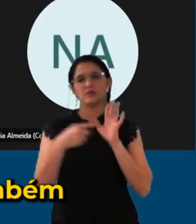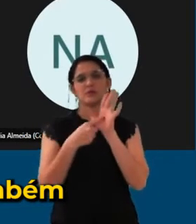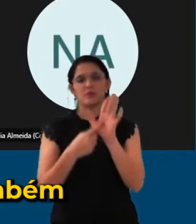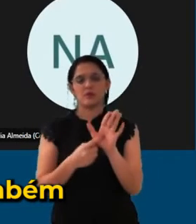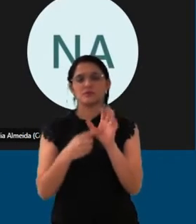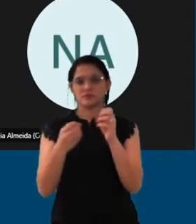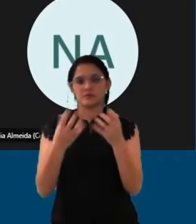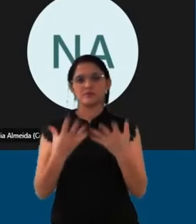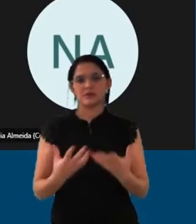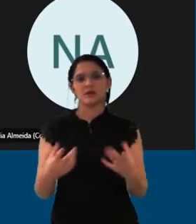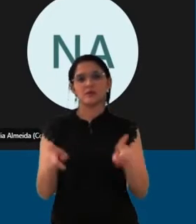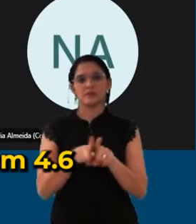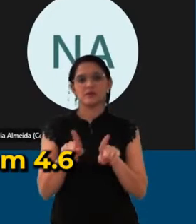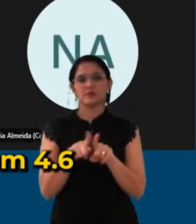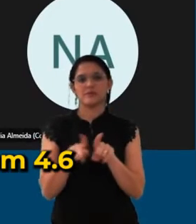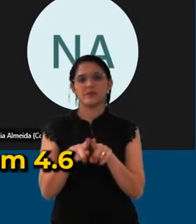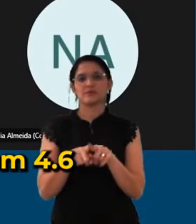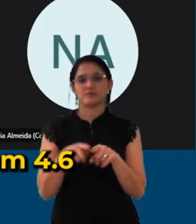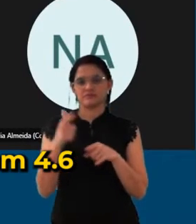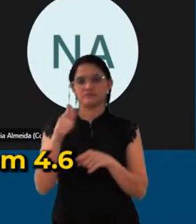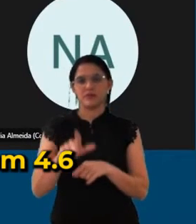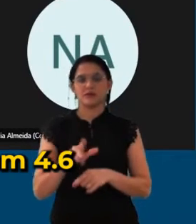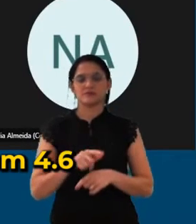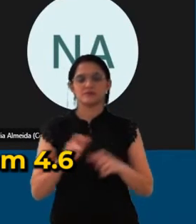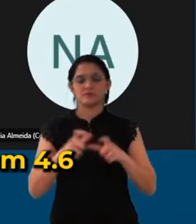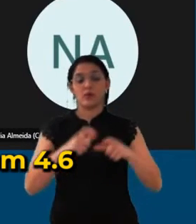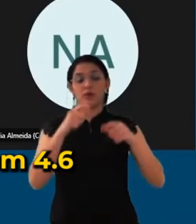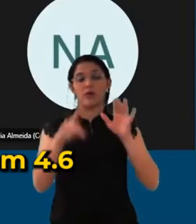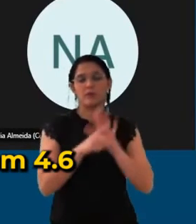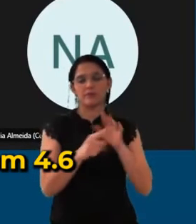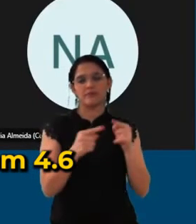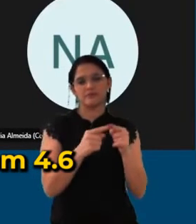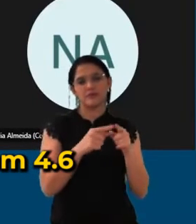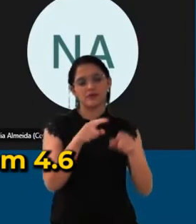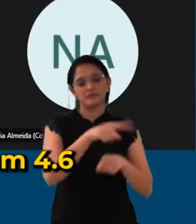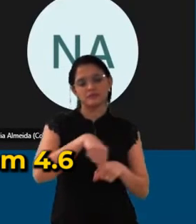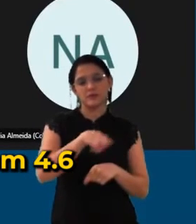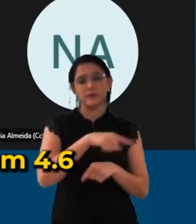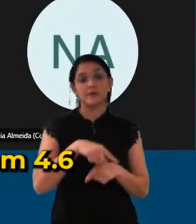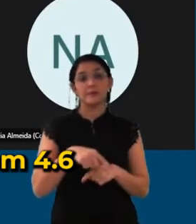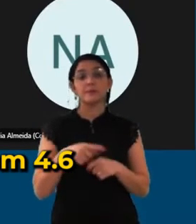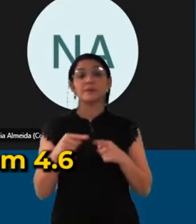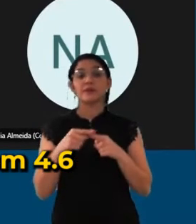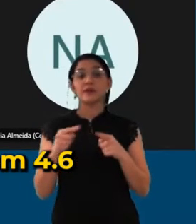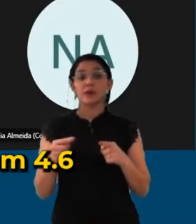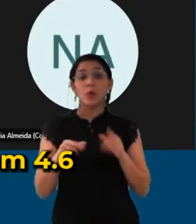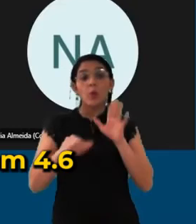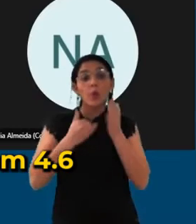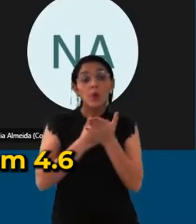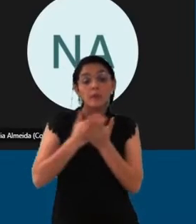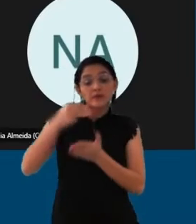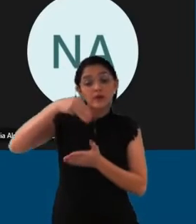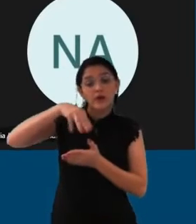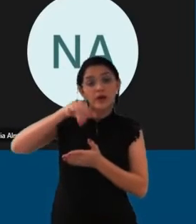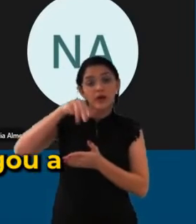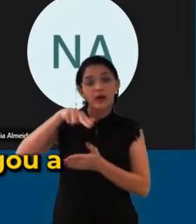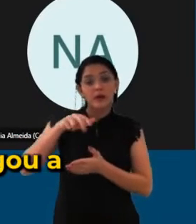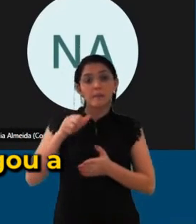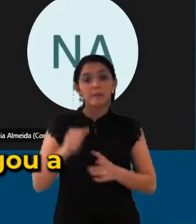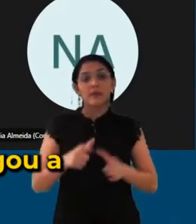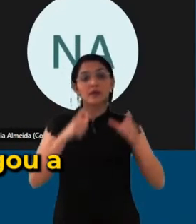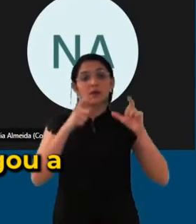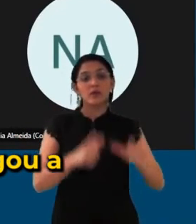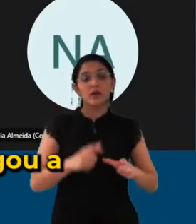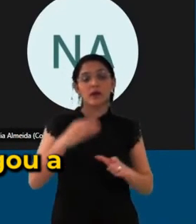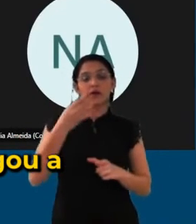fundiária também desse empreendimento, né? Então, efetivamente, foi feita a extração só em 4,26 hectares.